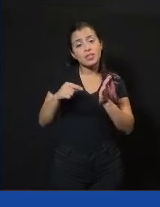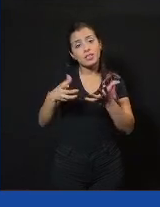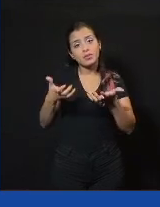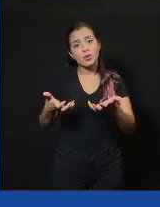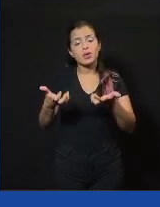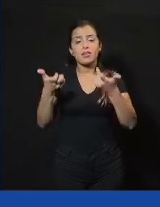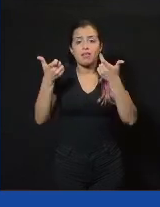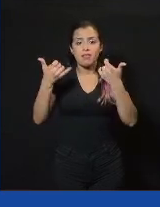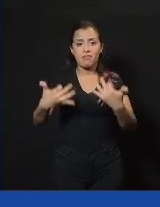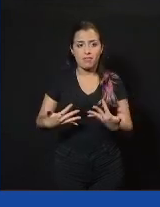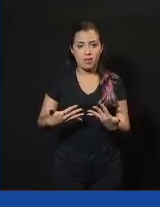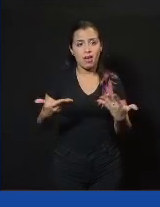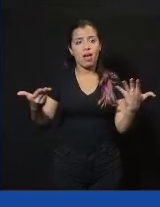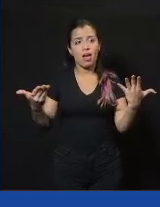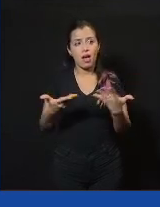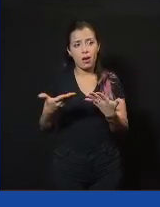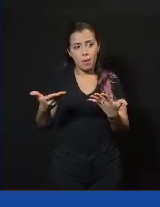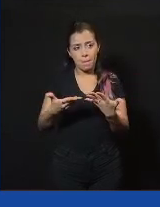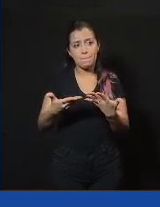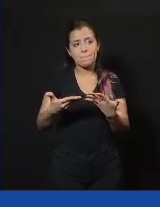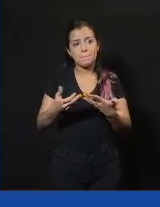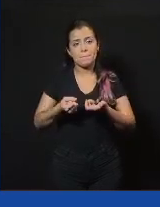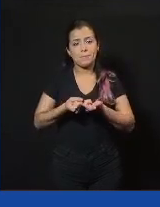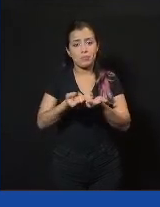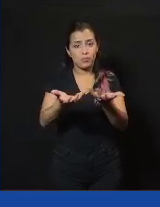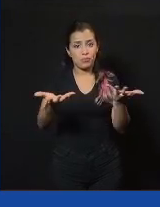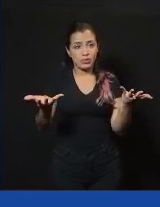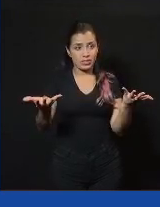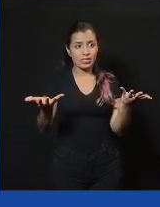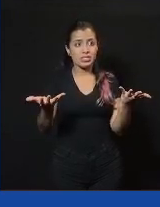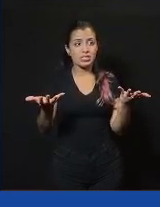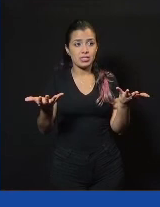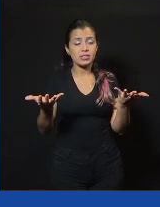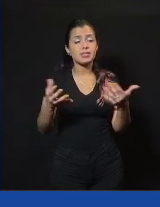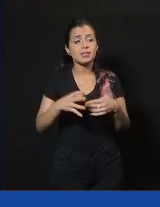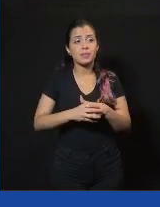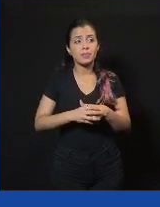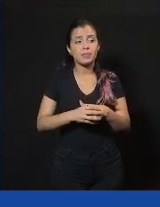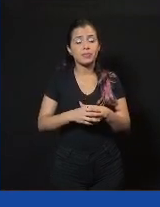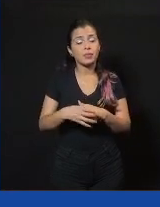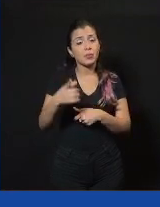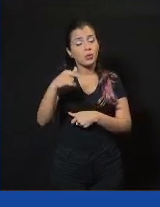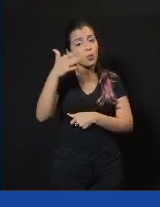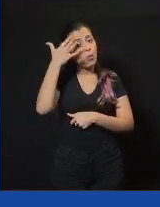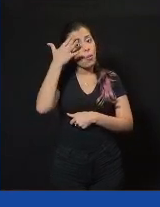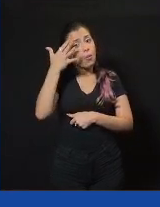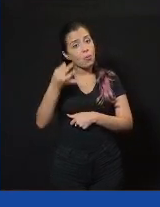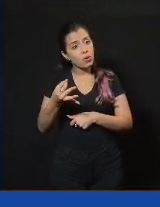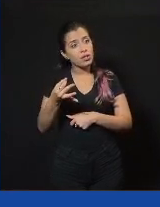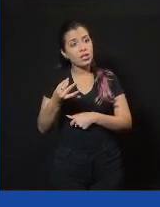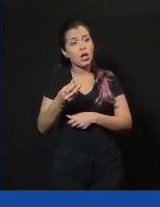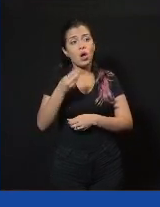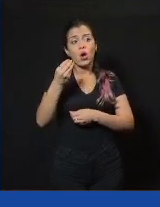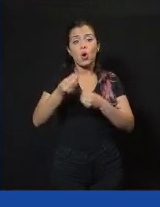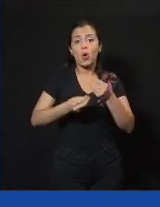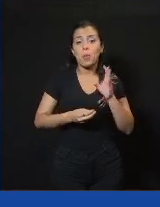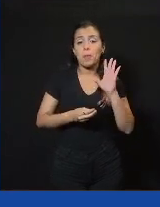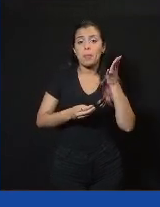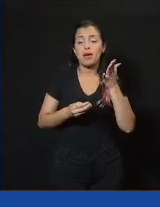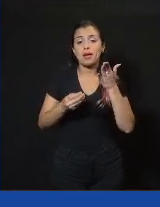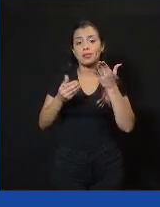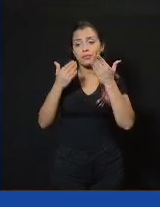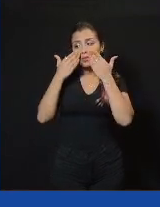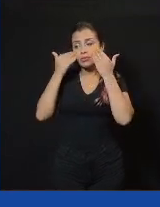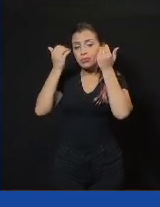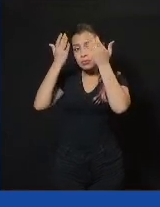queria que formulei para passar para vocês, entender um pouco a nossa situação dos povos indígenas no